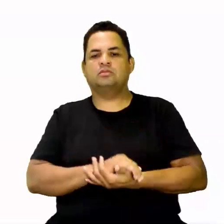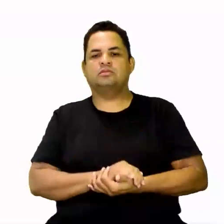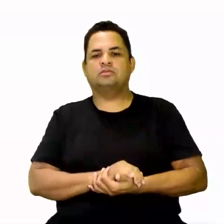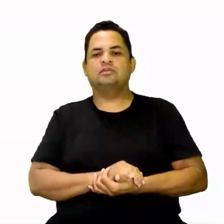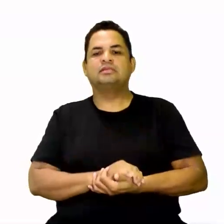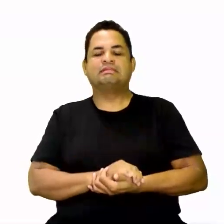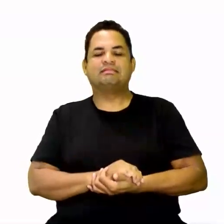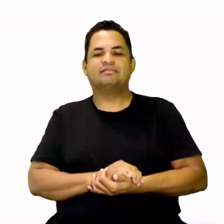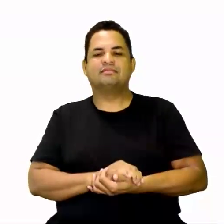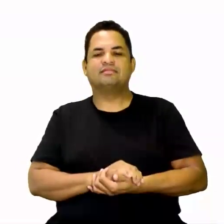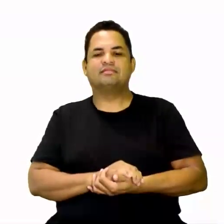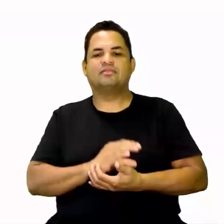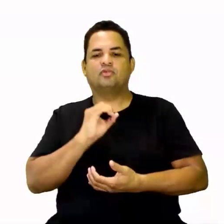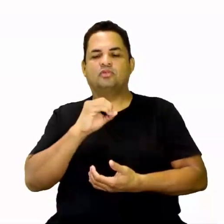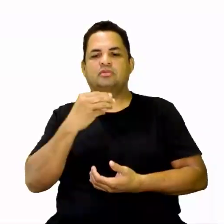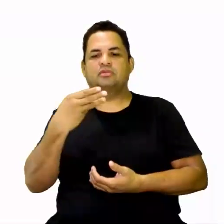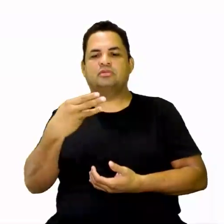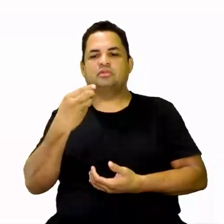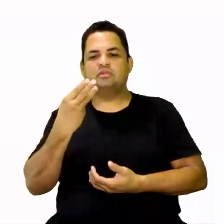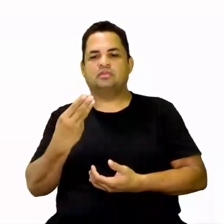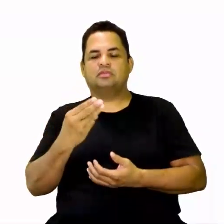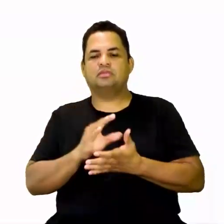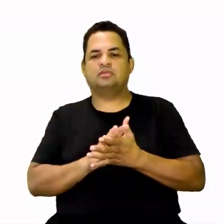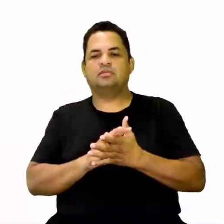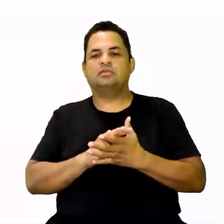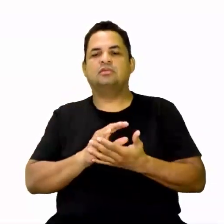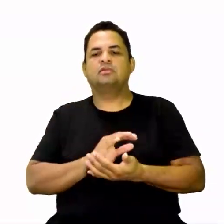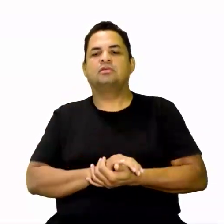Então, O3. E o hidrogênio,